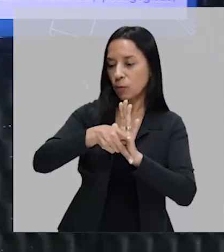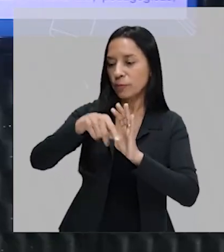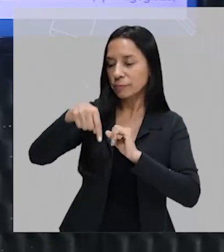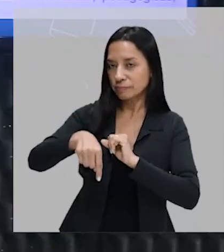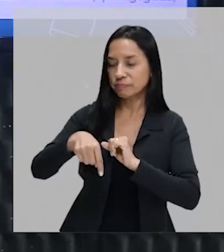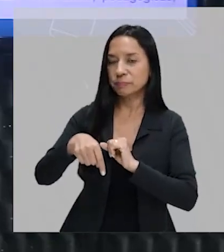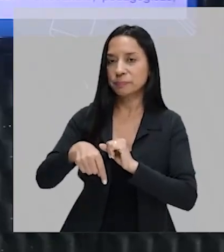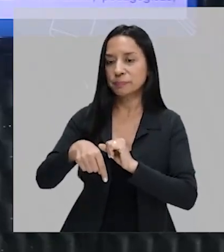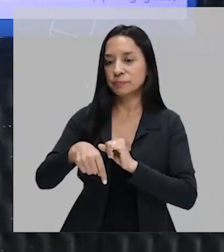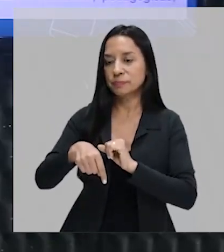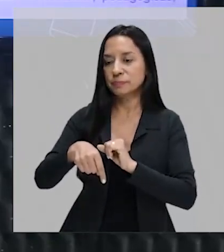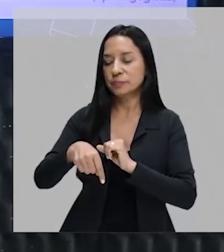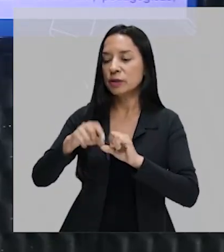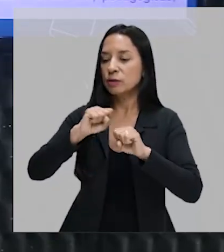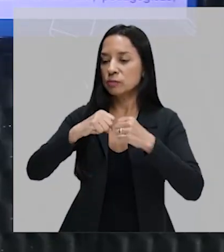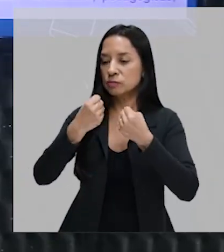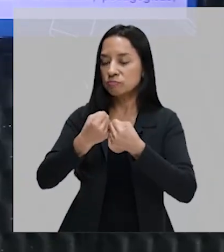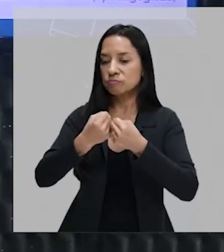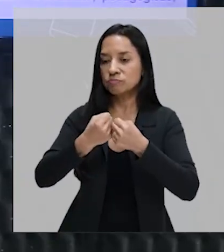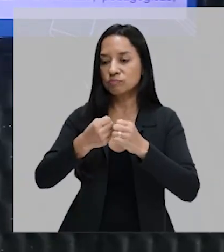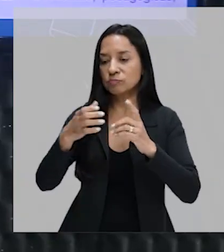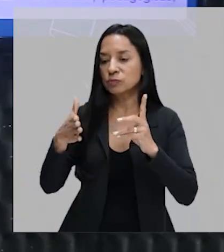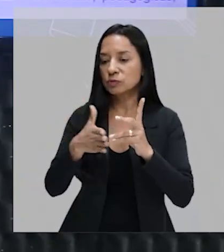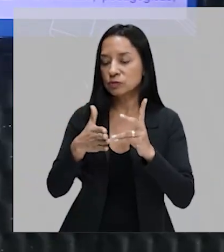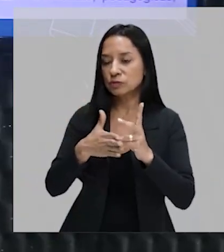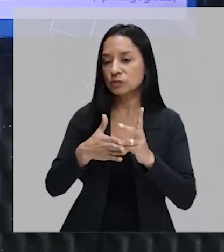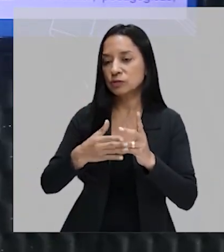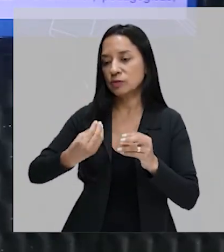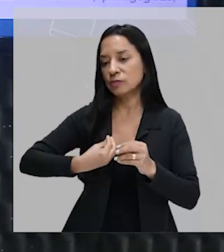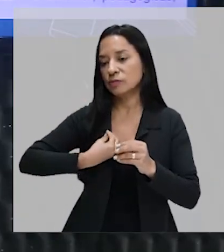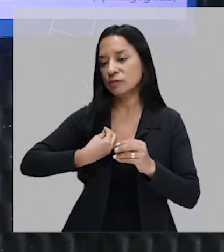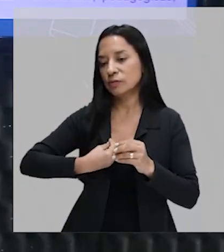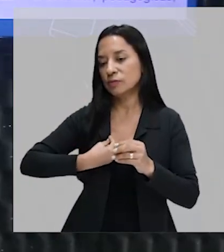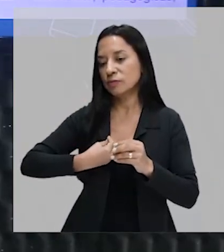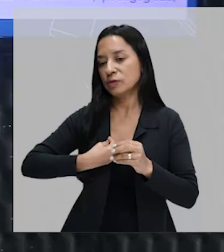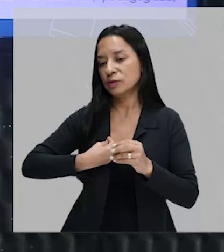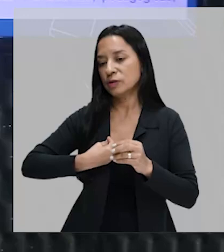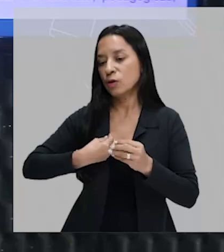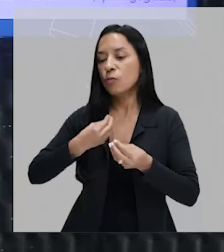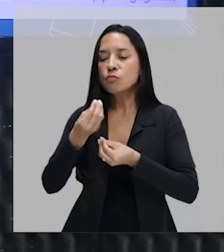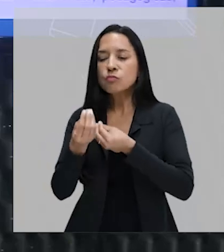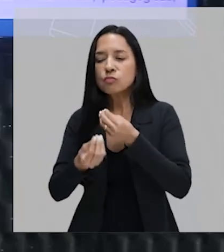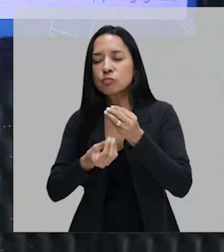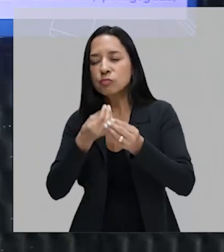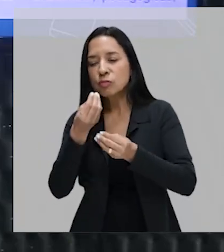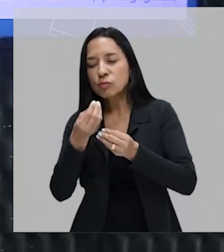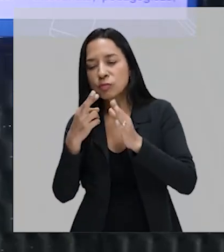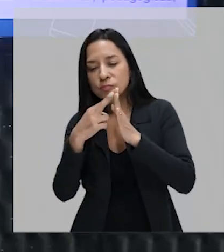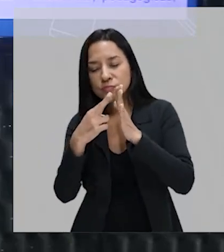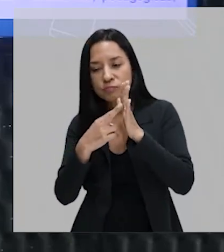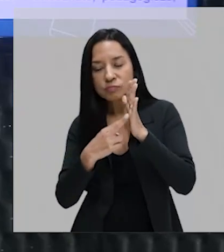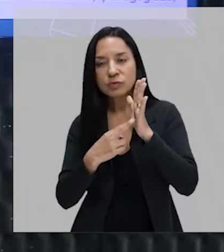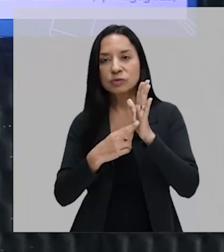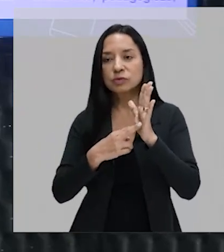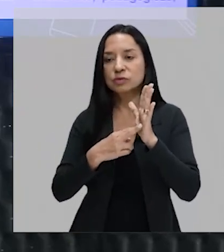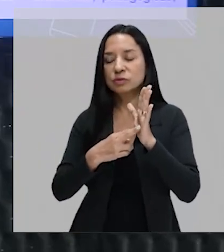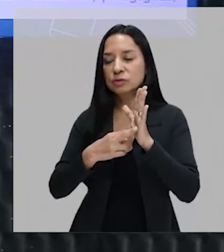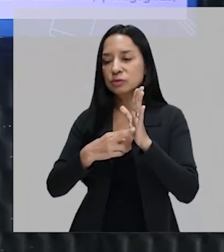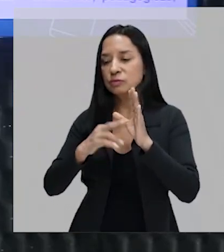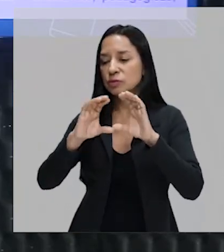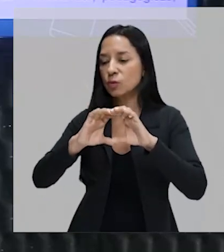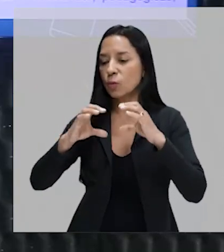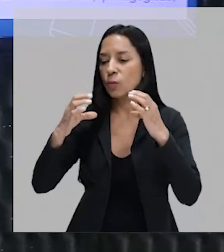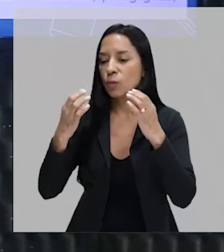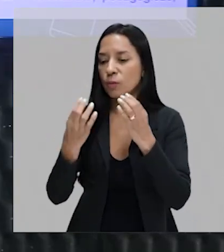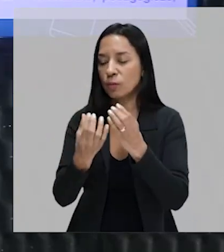essas sociedades indígenas, elas viviam em regime de comunitário. Nós estamos falando das sociedades